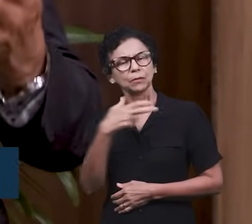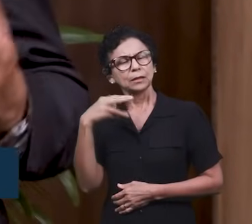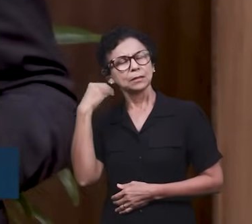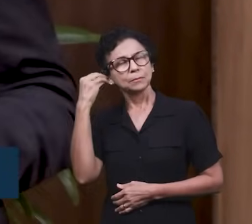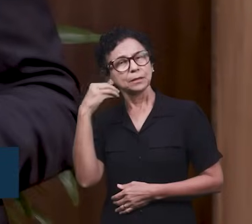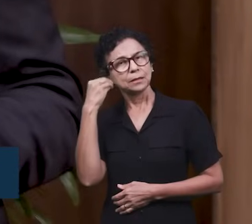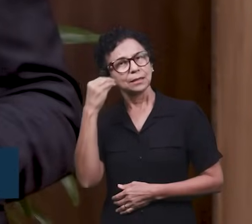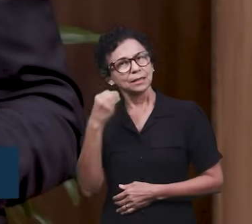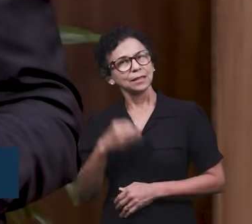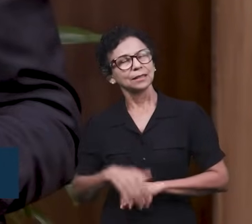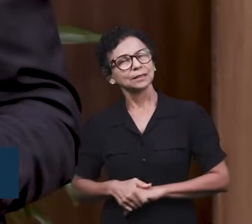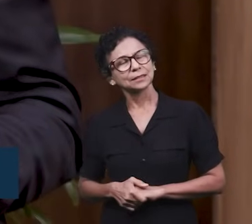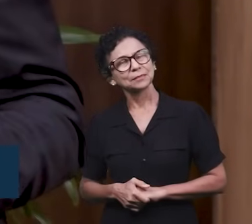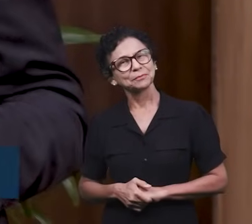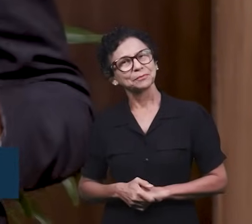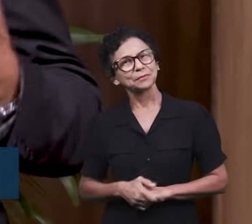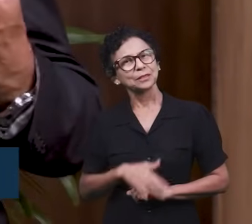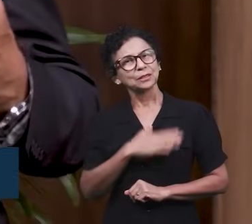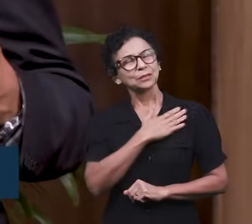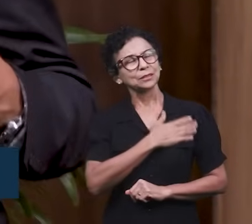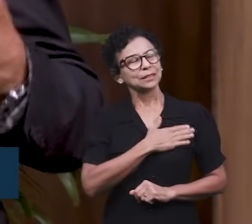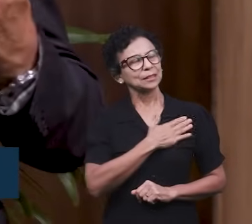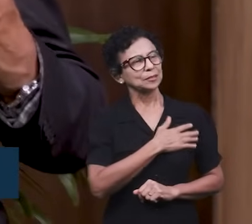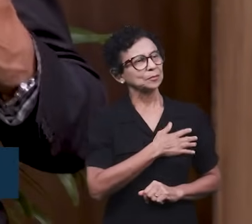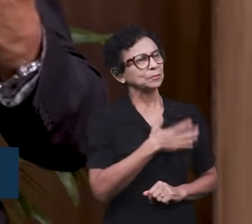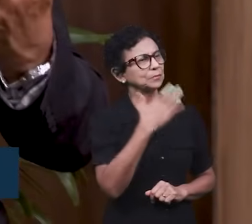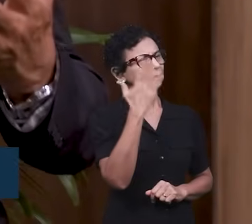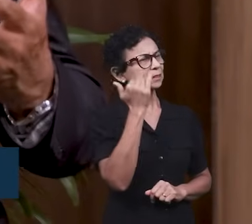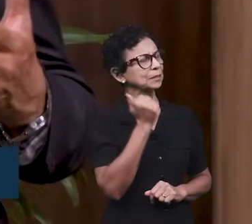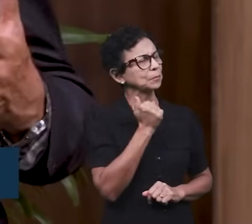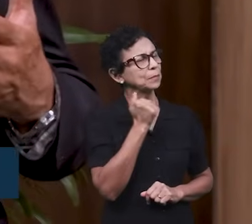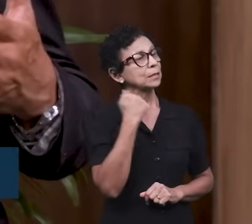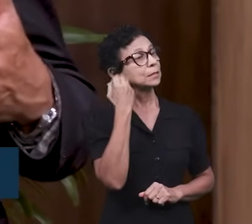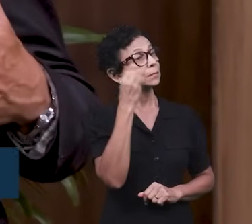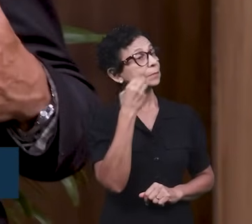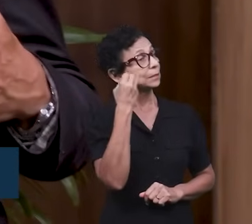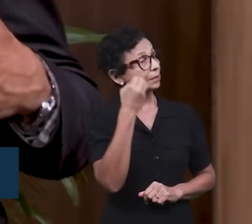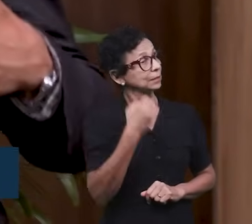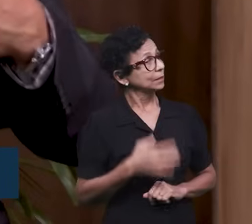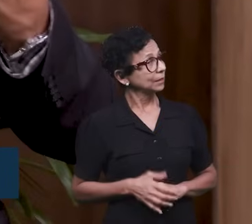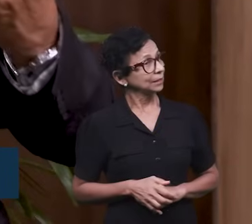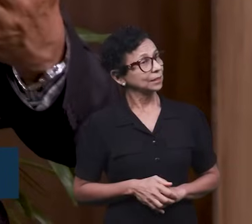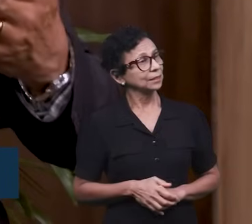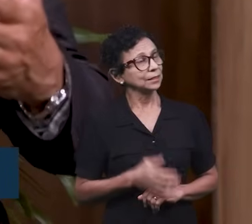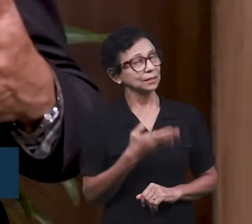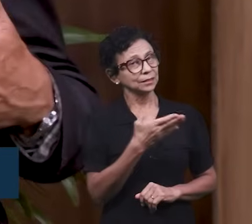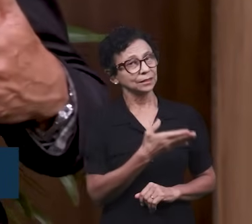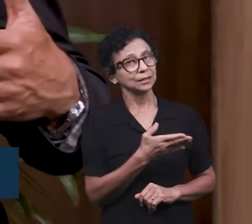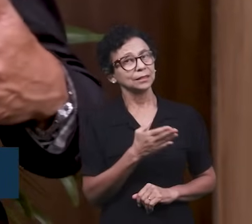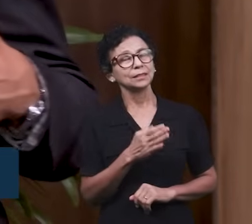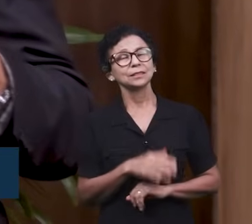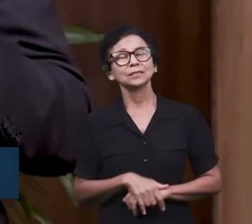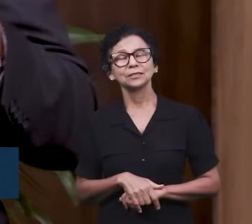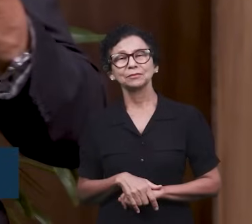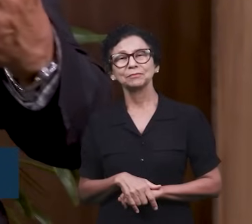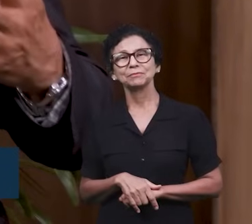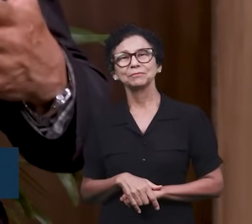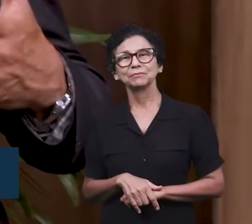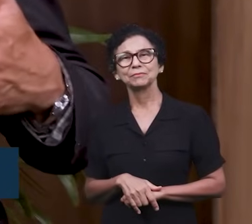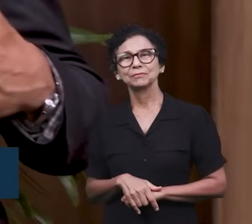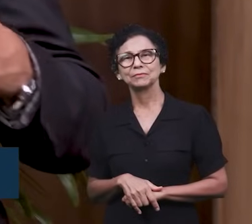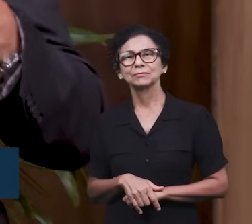de ouvir o pastor Josias falar acerca de experiências que ele já viveu,